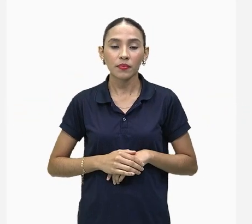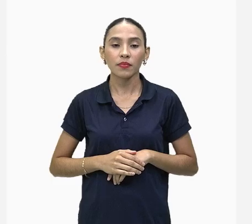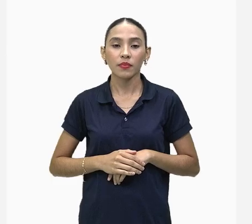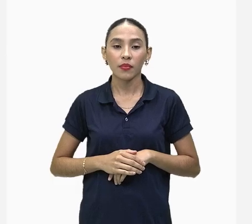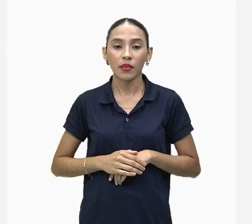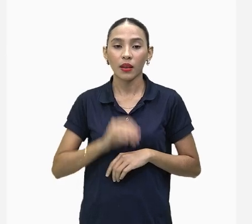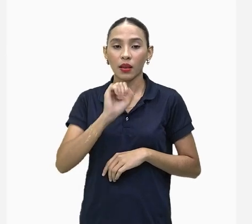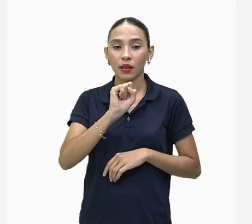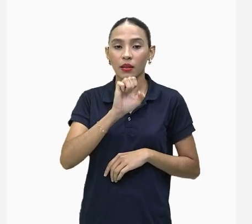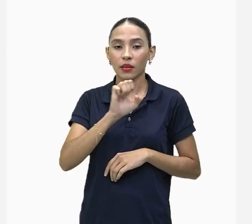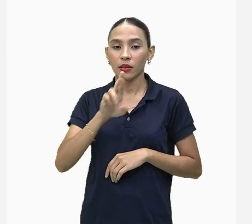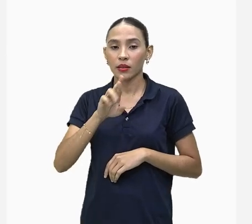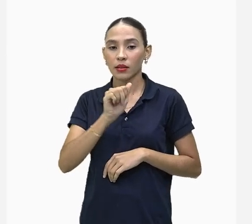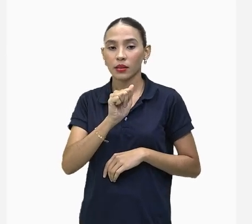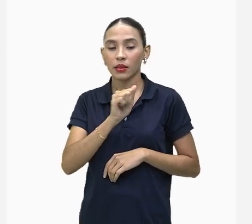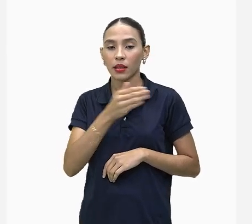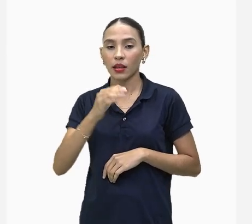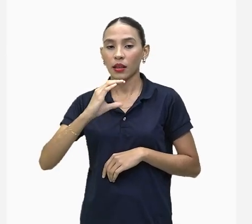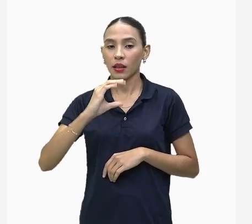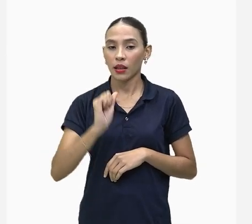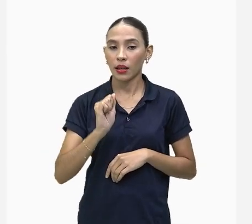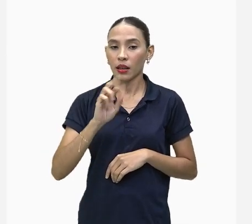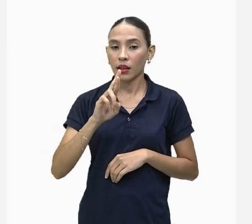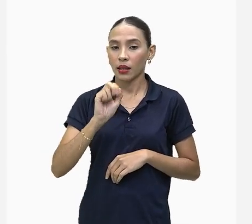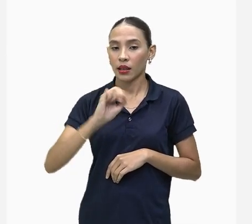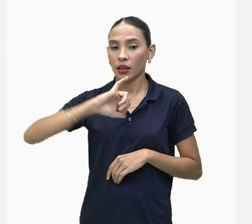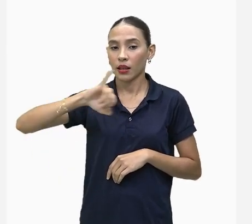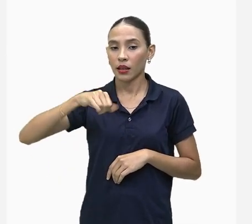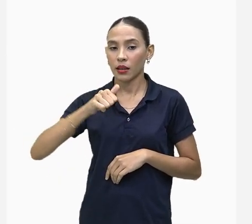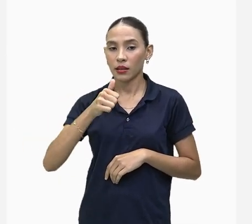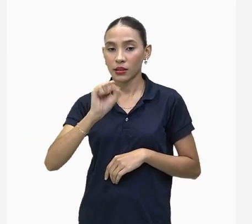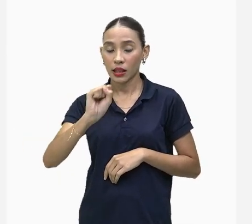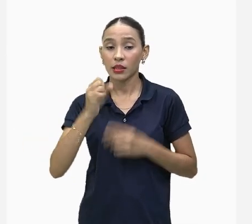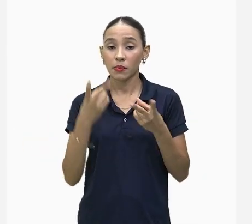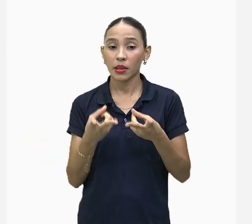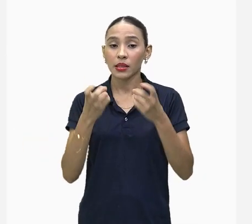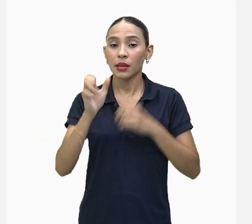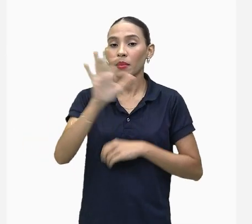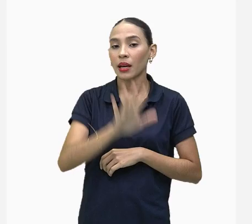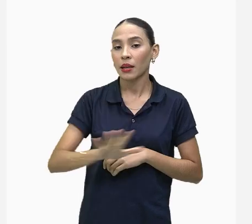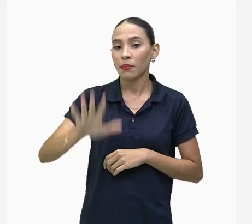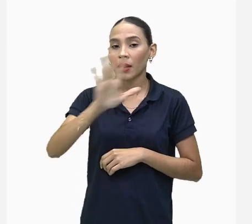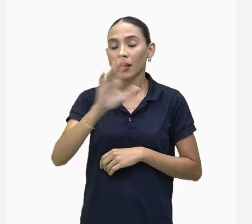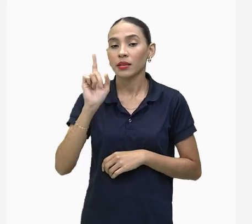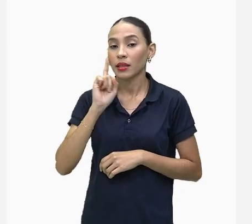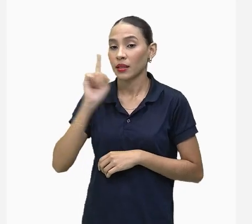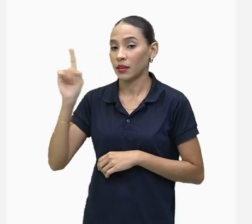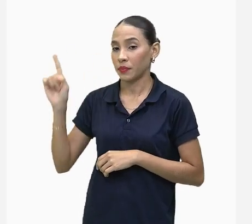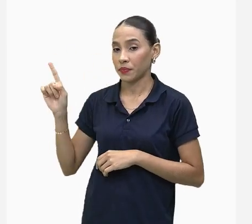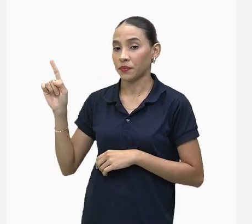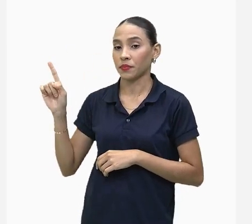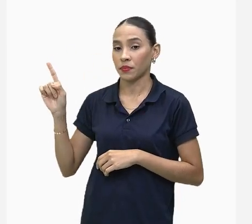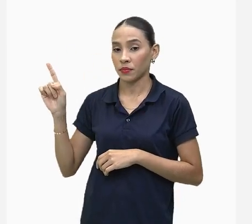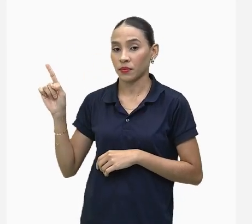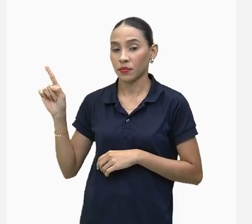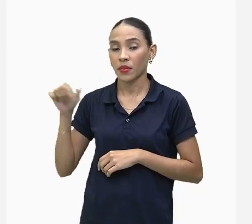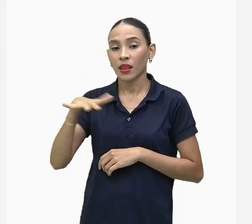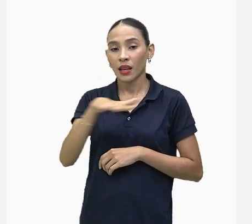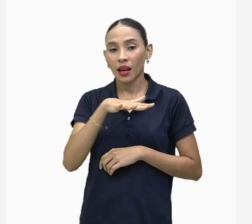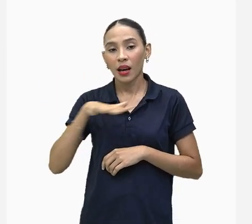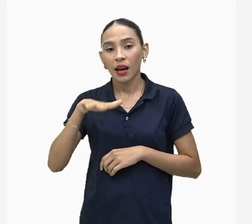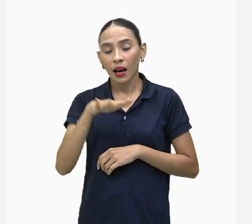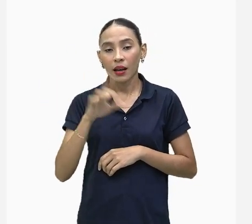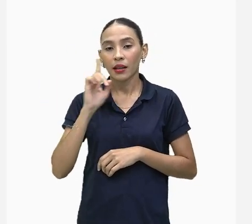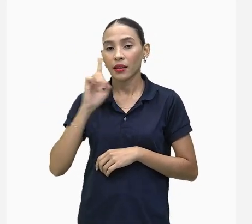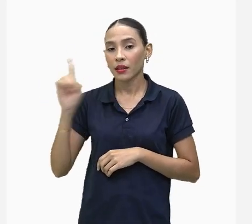na Serra de Carajás. E observem no mapa aí a disposição, a área de